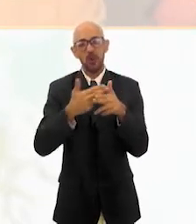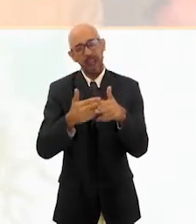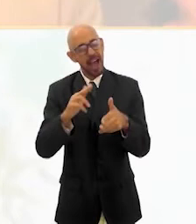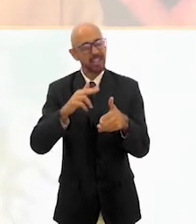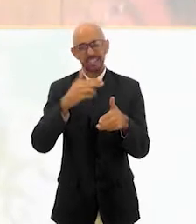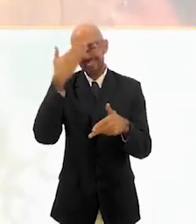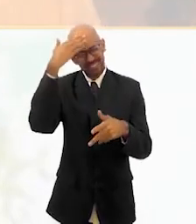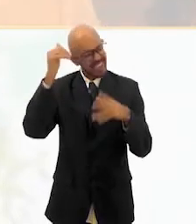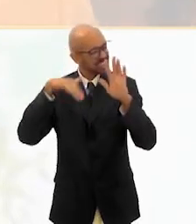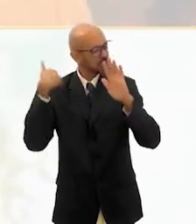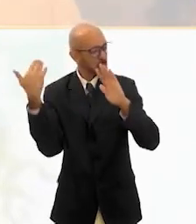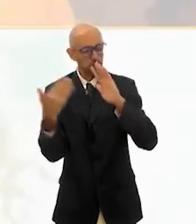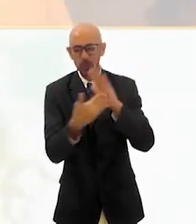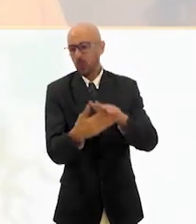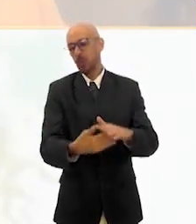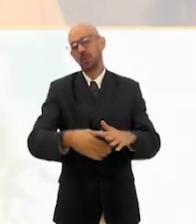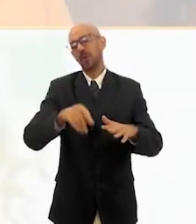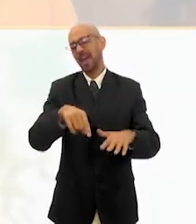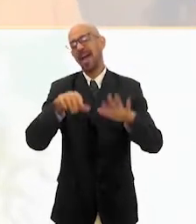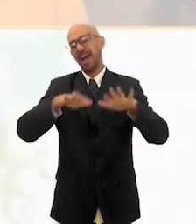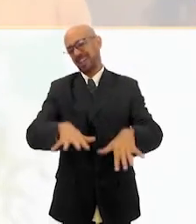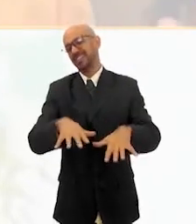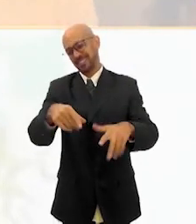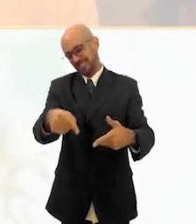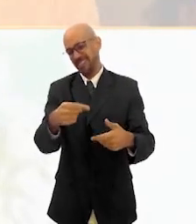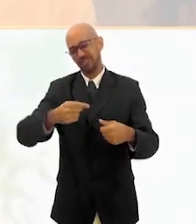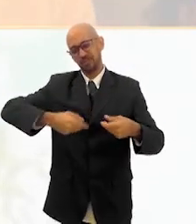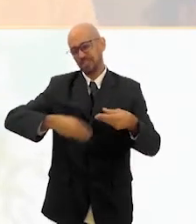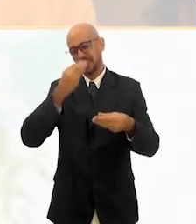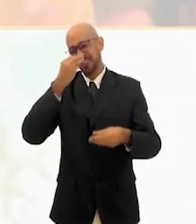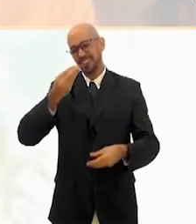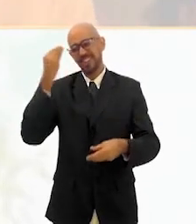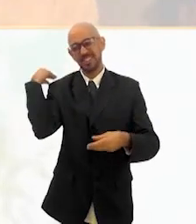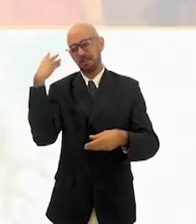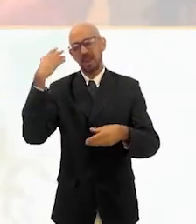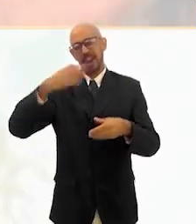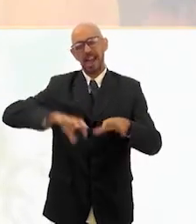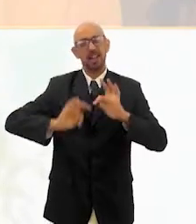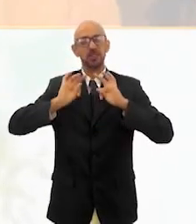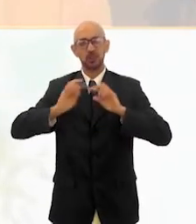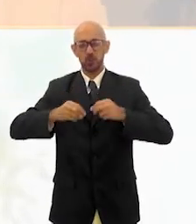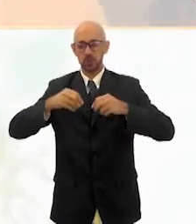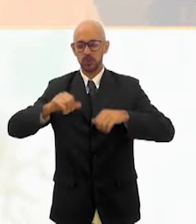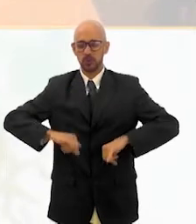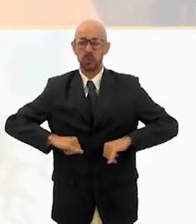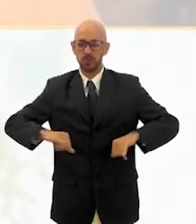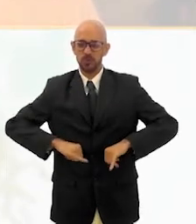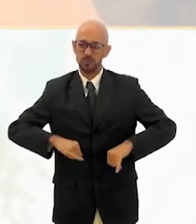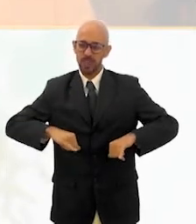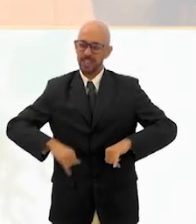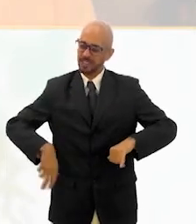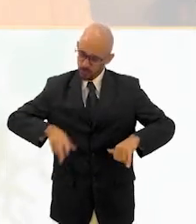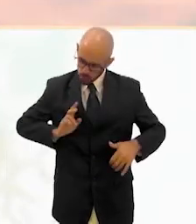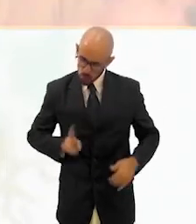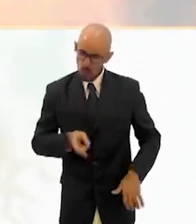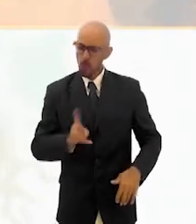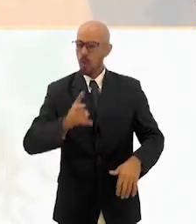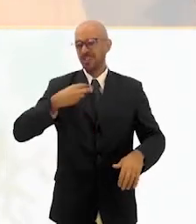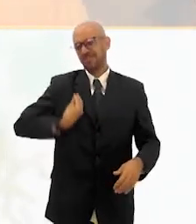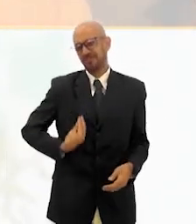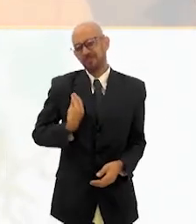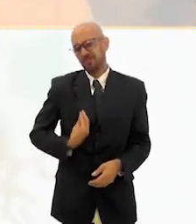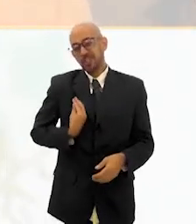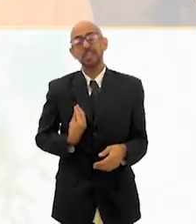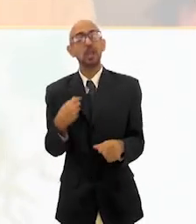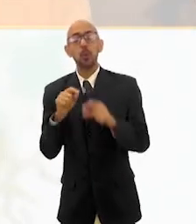tudo esquecido. Essa ideia, a gente deixa a criança, deixa para trás, em prol de quê? Vamos viver. Vamos viver o que é que tem ali na